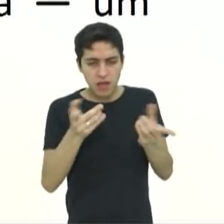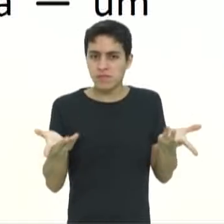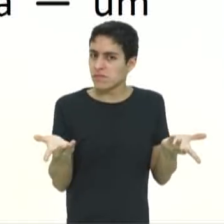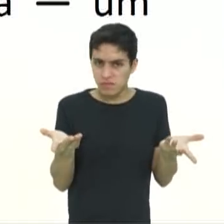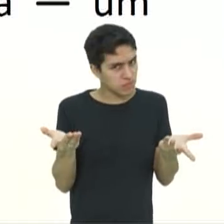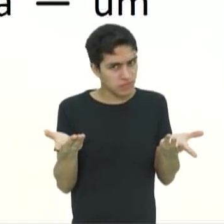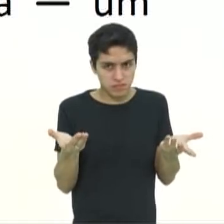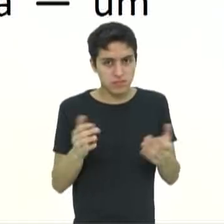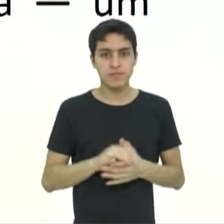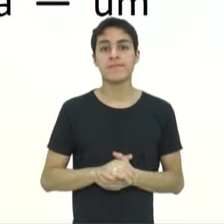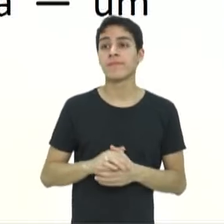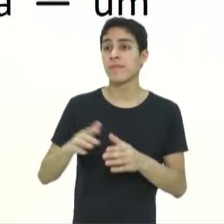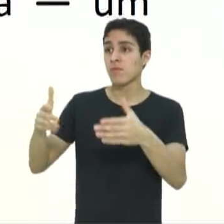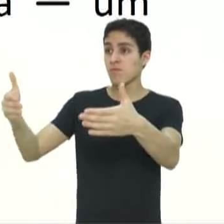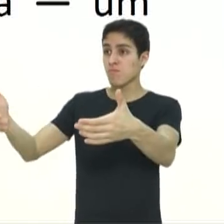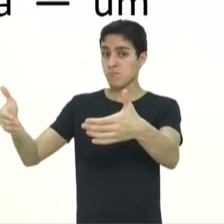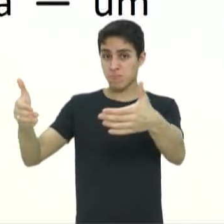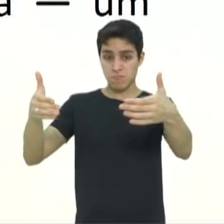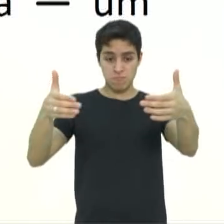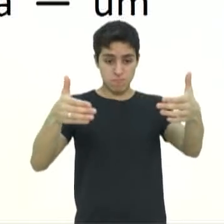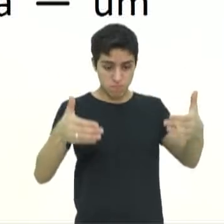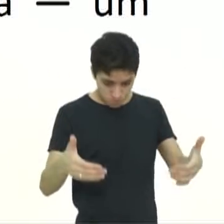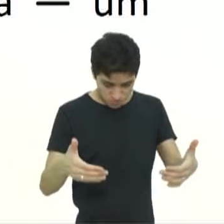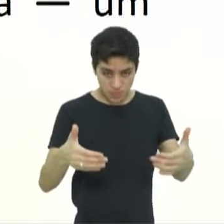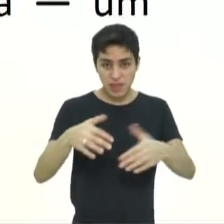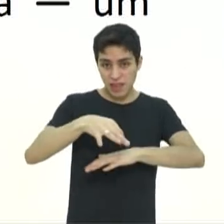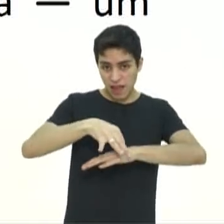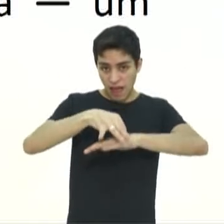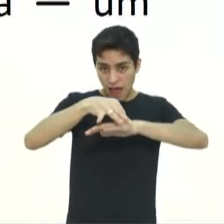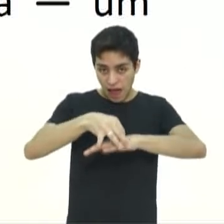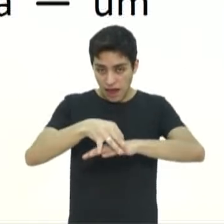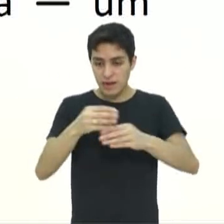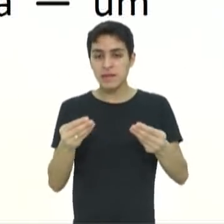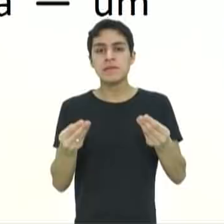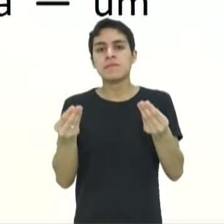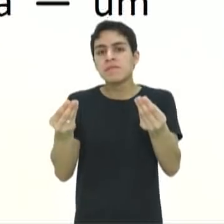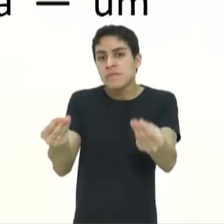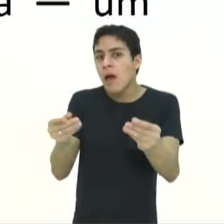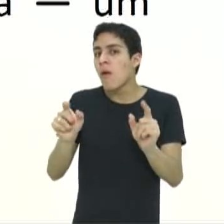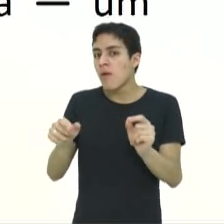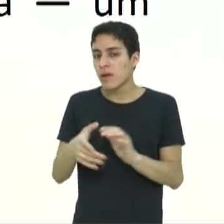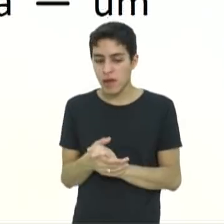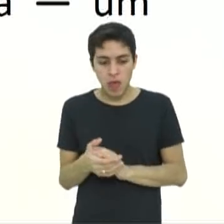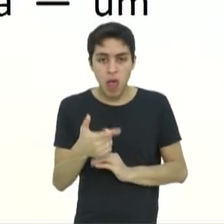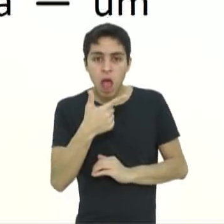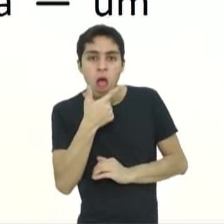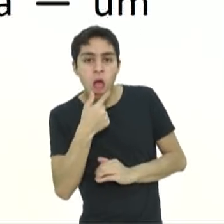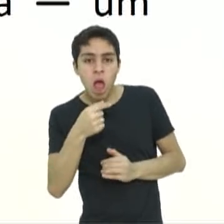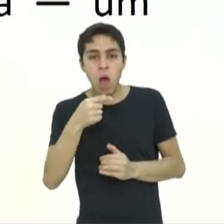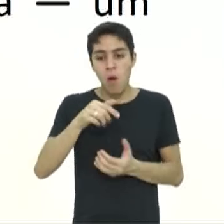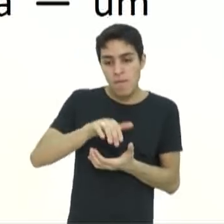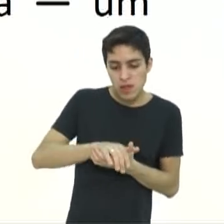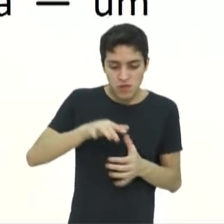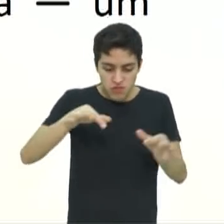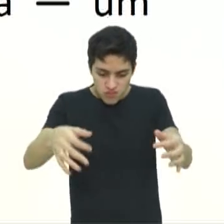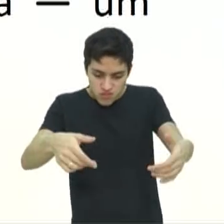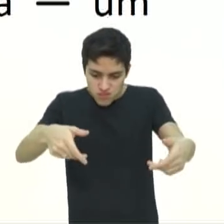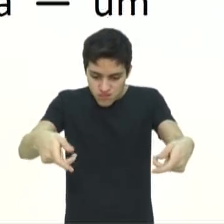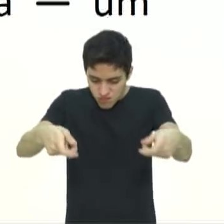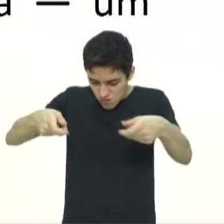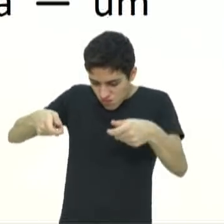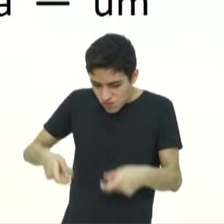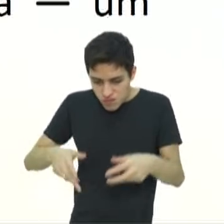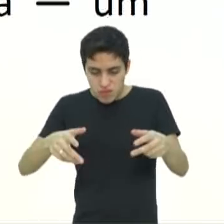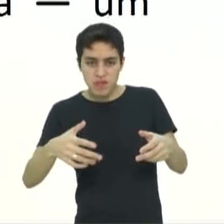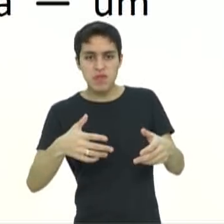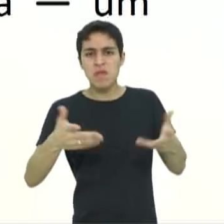com a travessa de bifes. O pai tira um, ela senta e tira outro. O filho continua com o prato vazio.